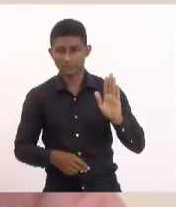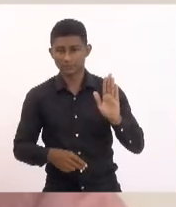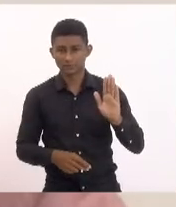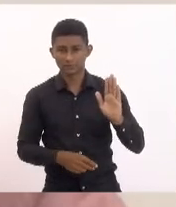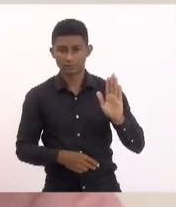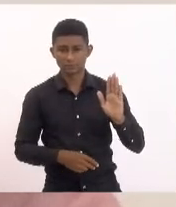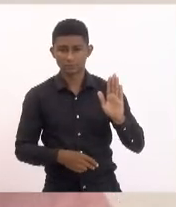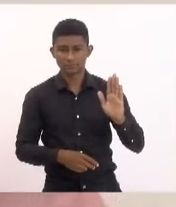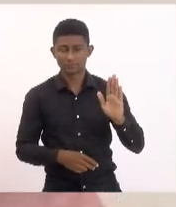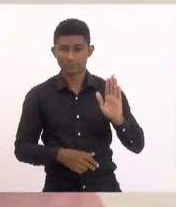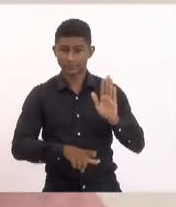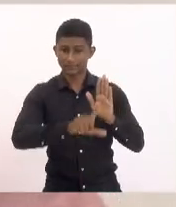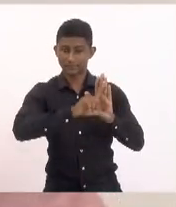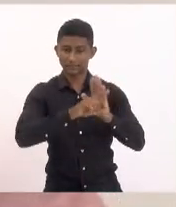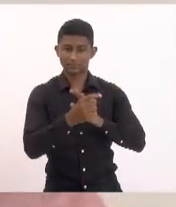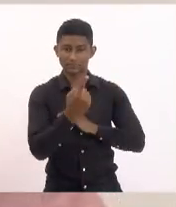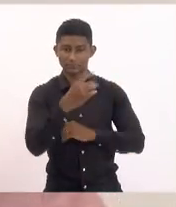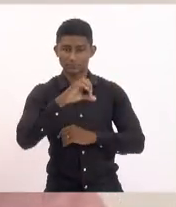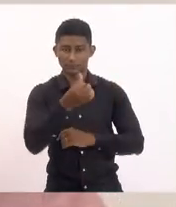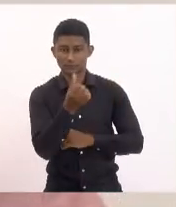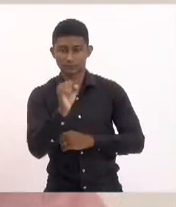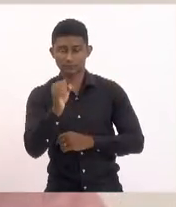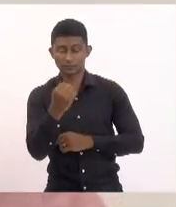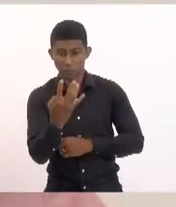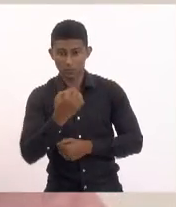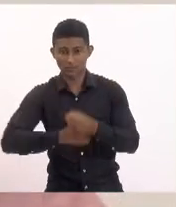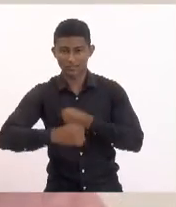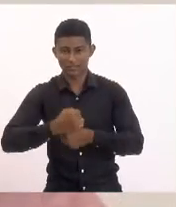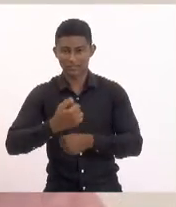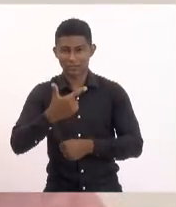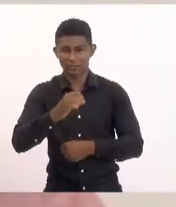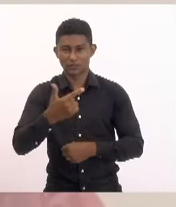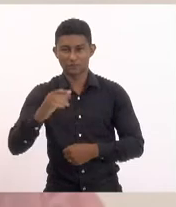os projetos de lei 1964/2020,